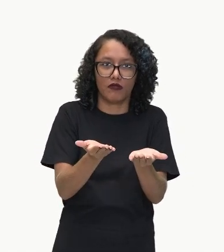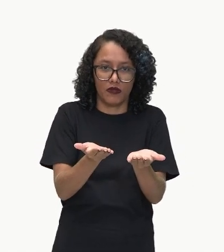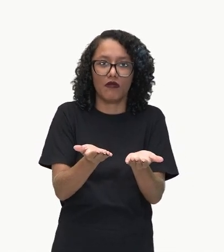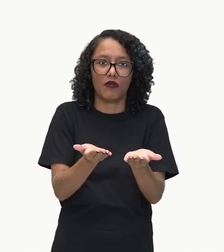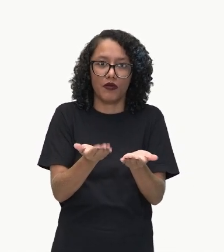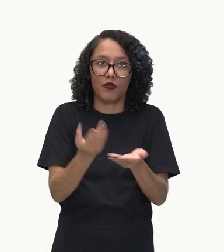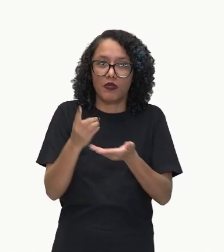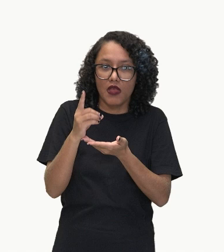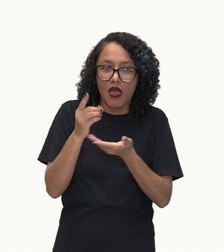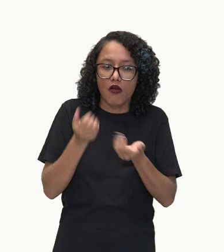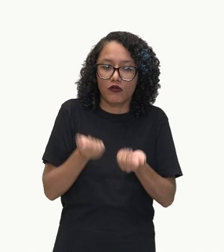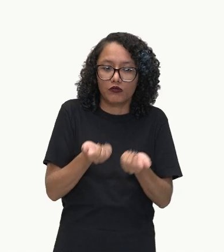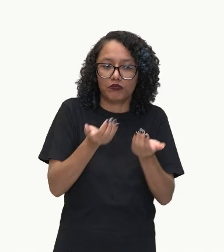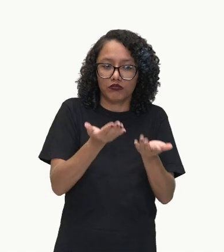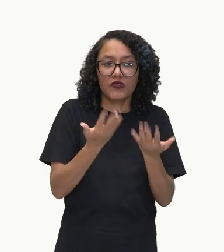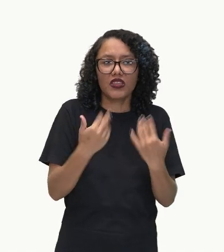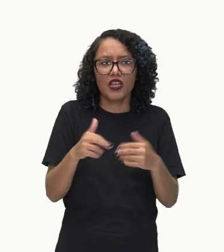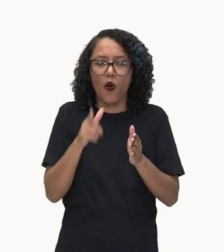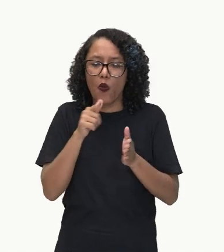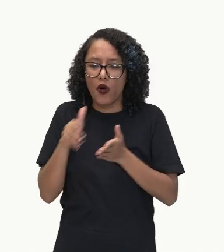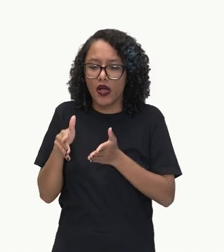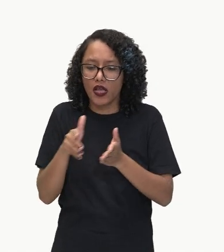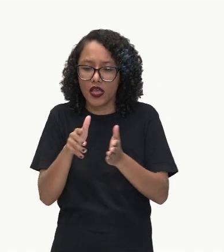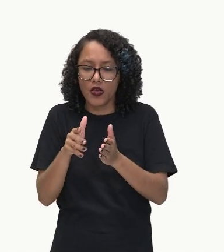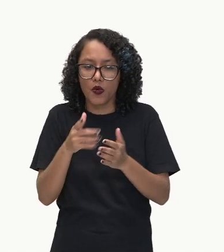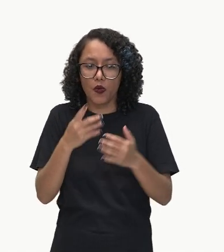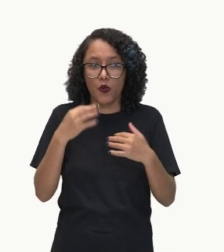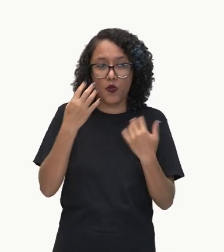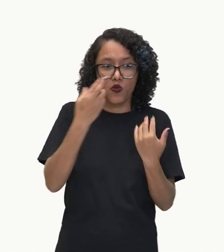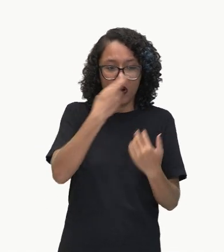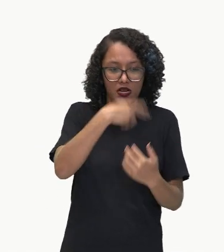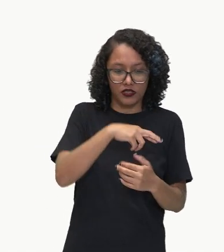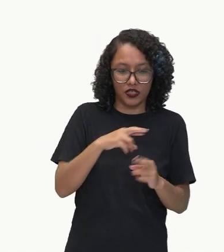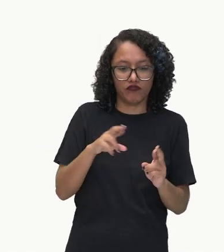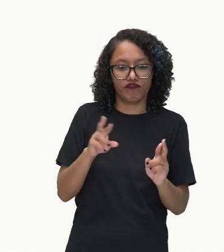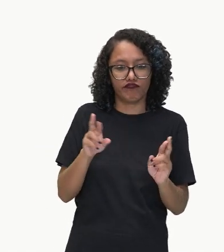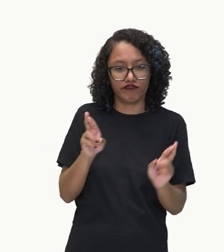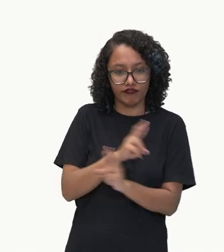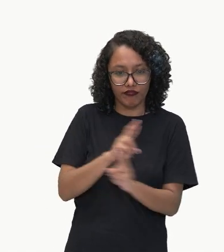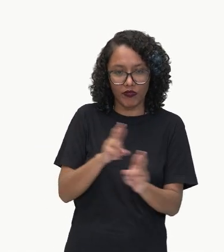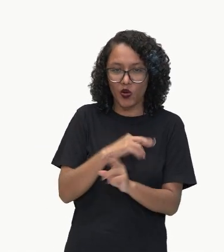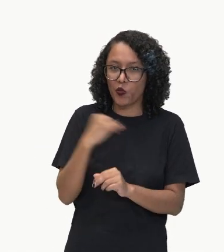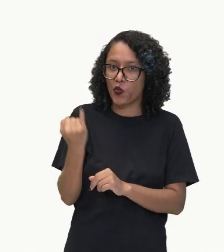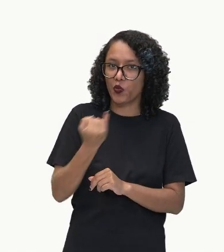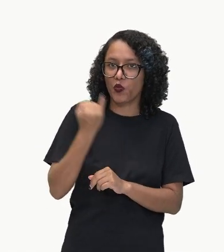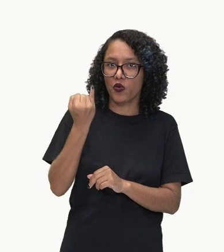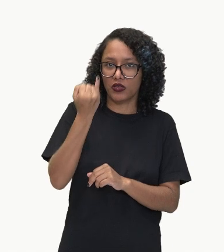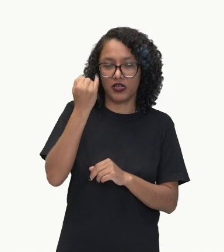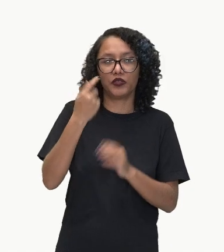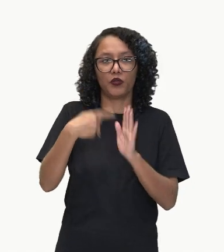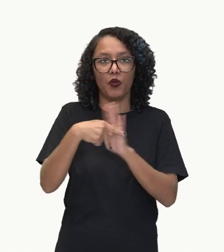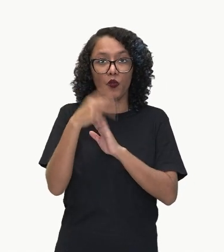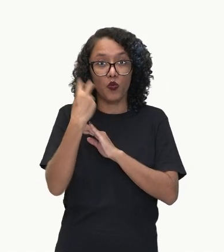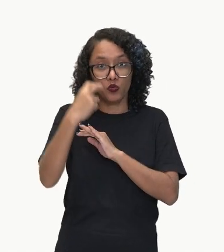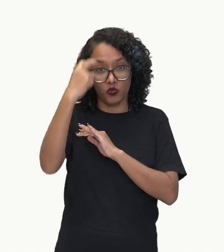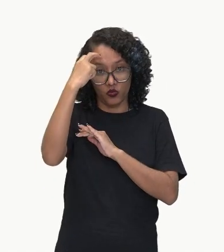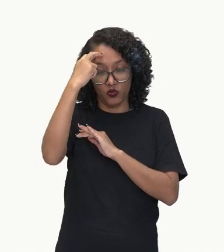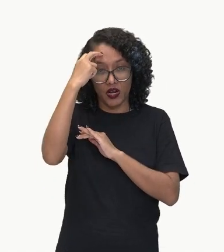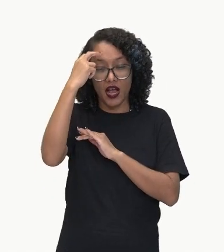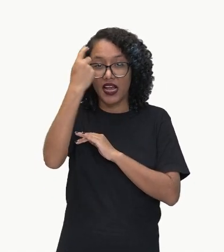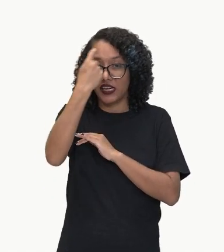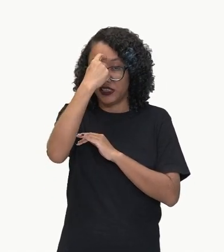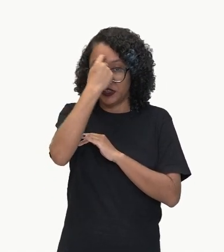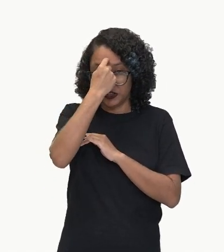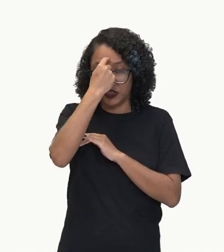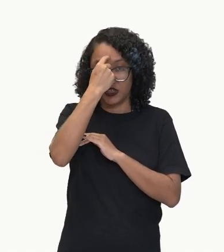e a espiritualidade é um aspecto central da cultura indiana e uma demonstração vivida